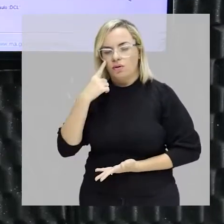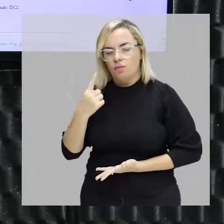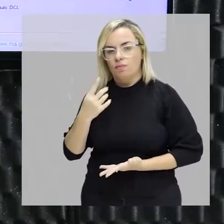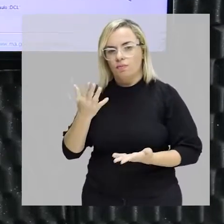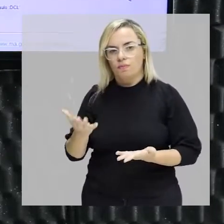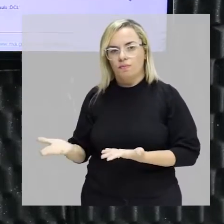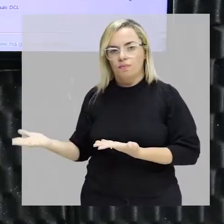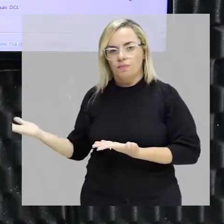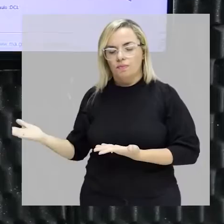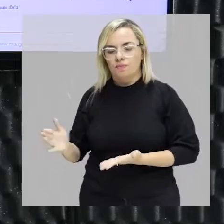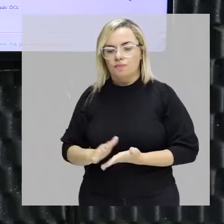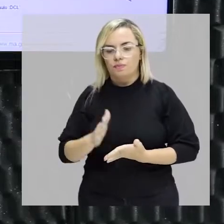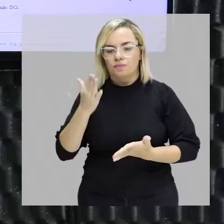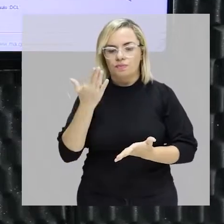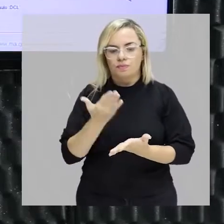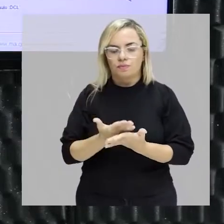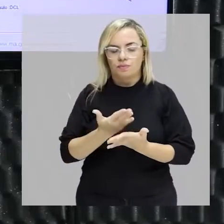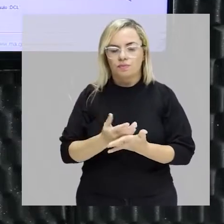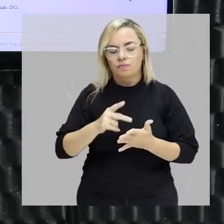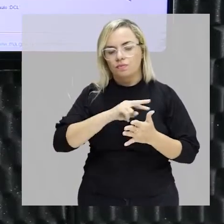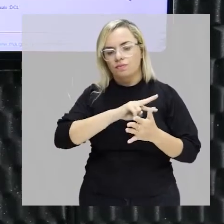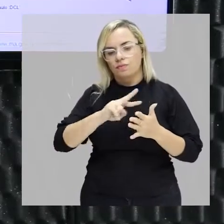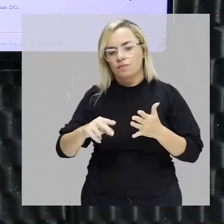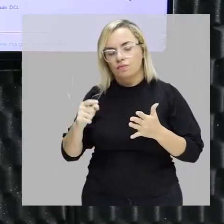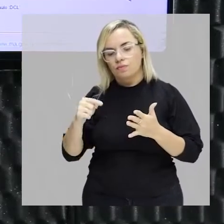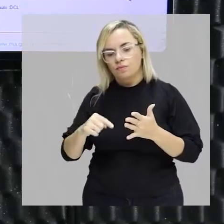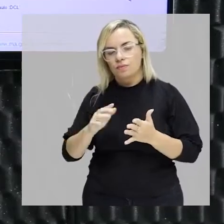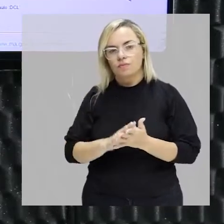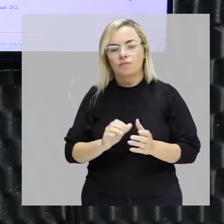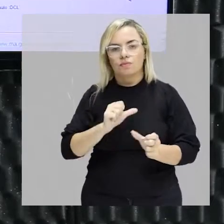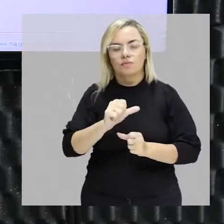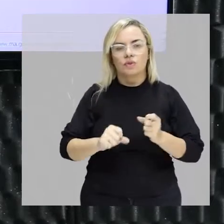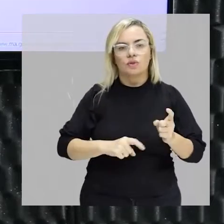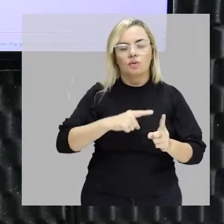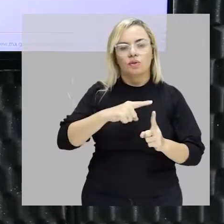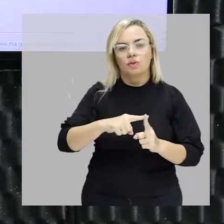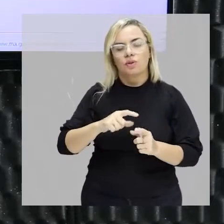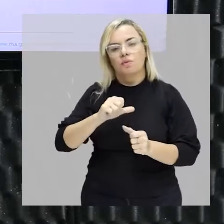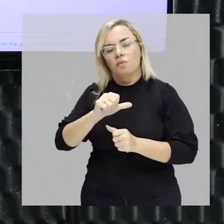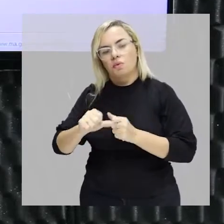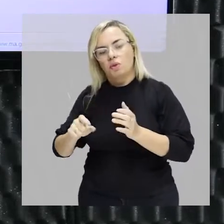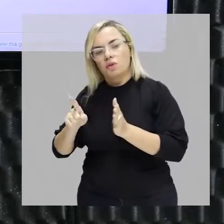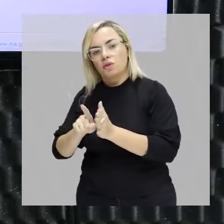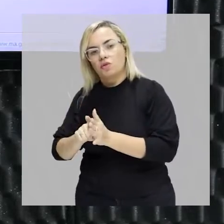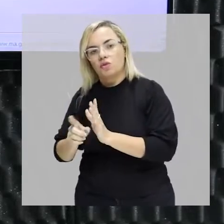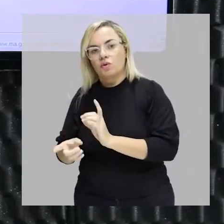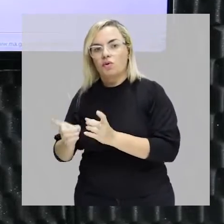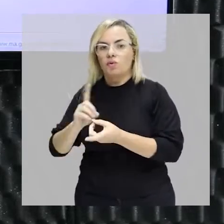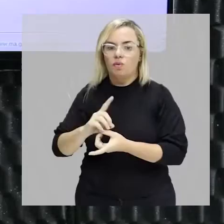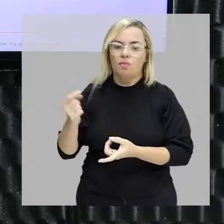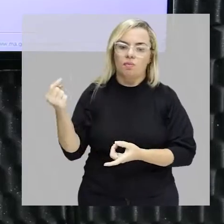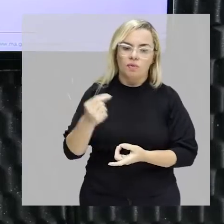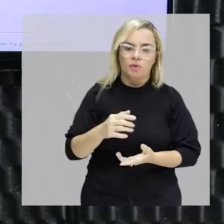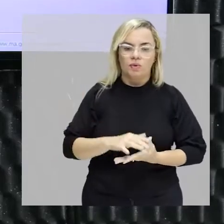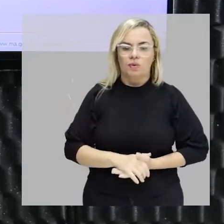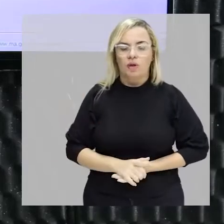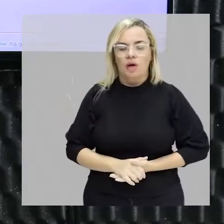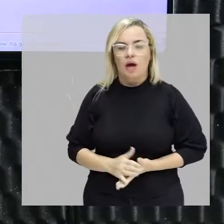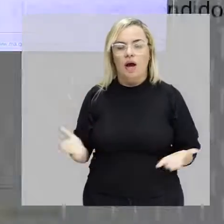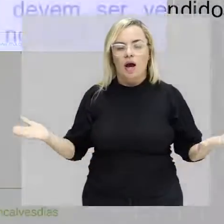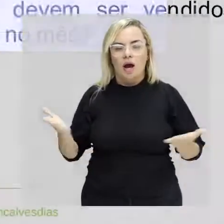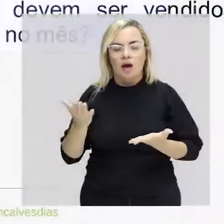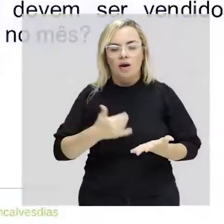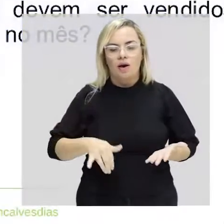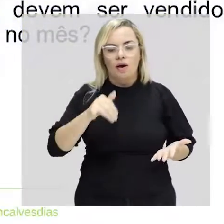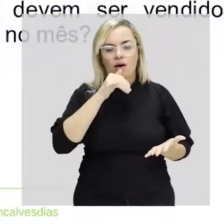vendo, né, o estudo, a variação do sinal para a função do primeiro grau. Vamos para o exemplo.